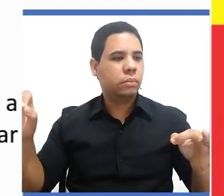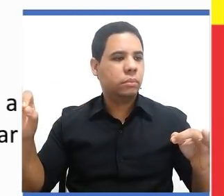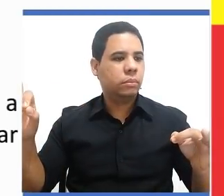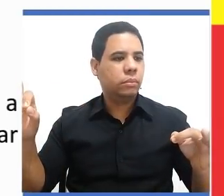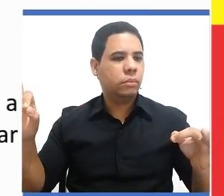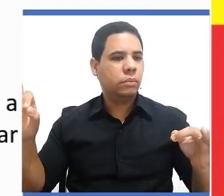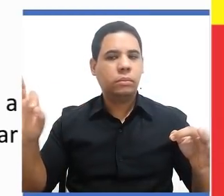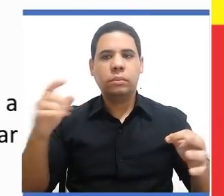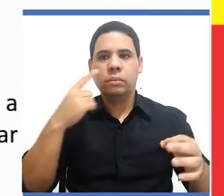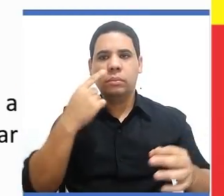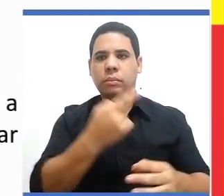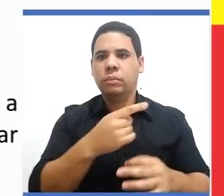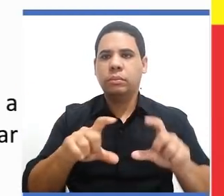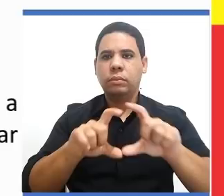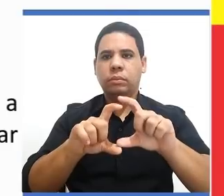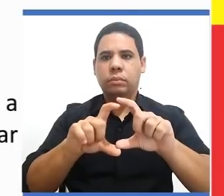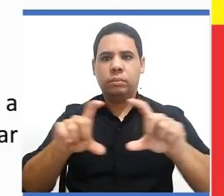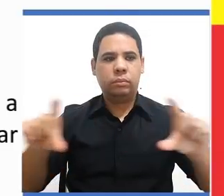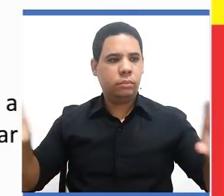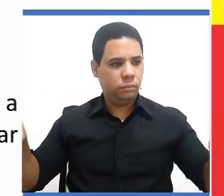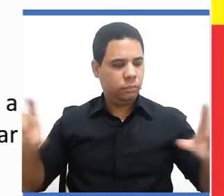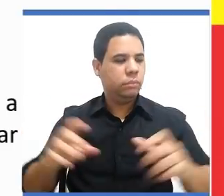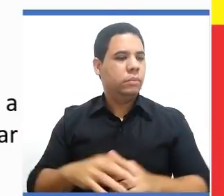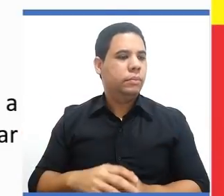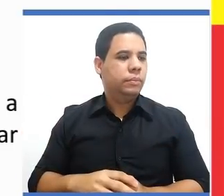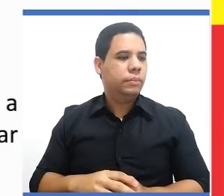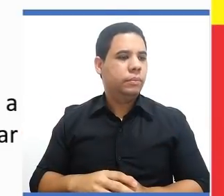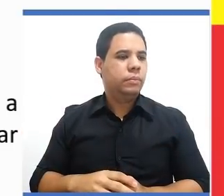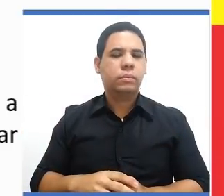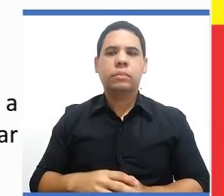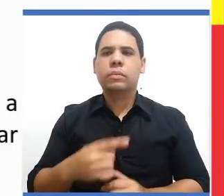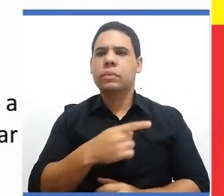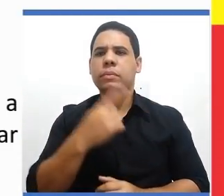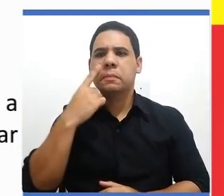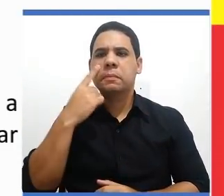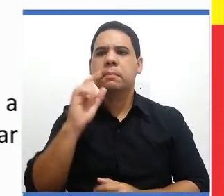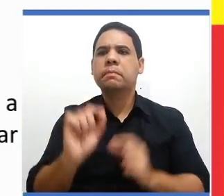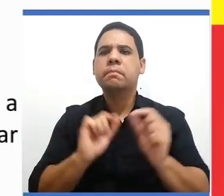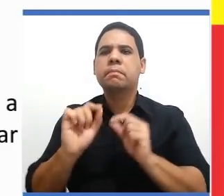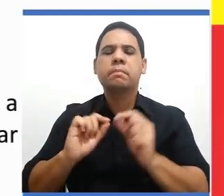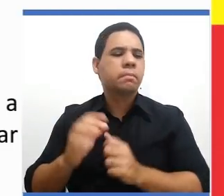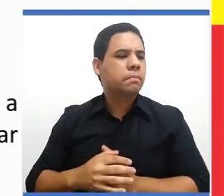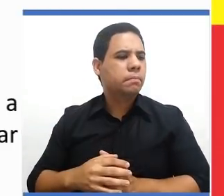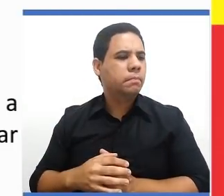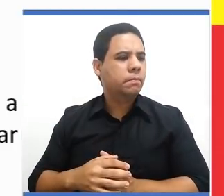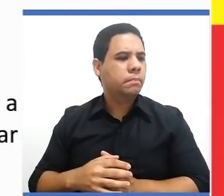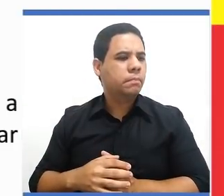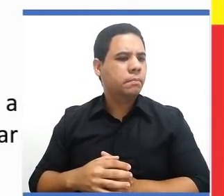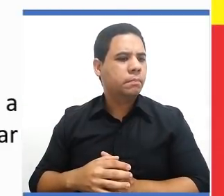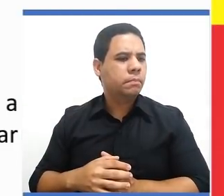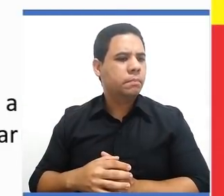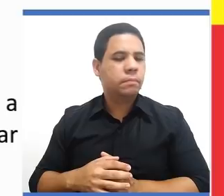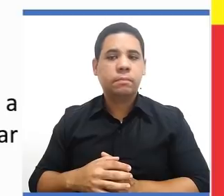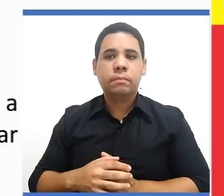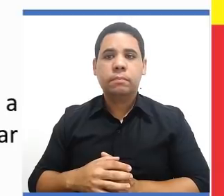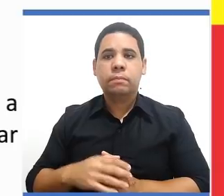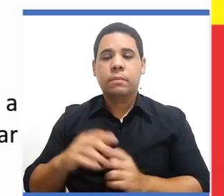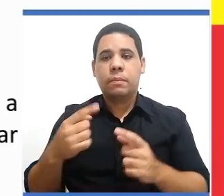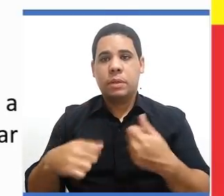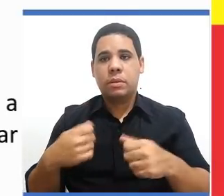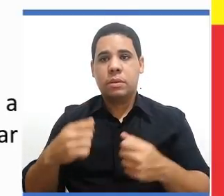tela. Veja que nós temos a unidade de medida de comprimento, que você observa aí na tela, que eu tenho que